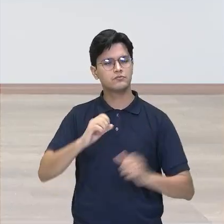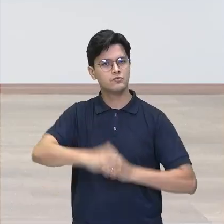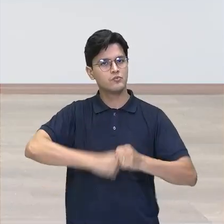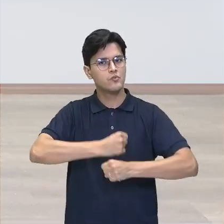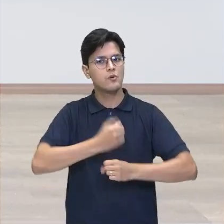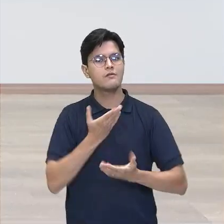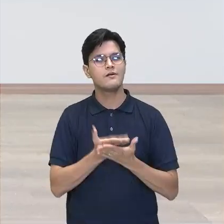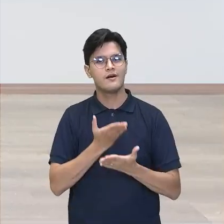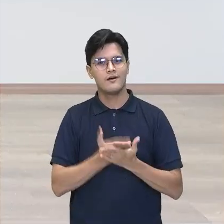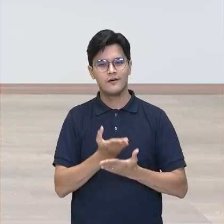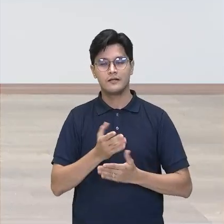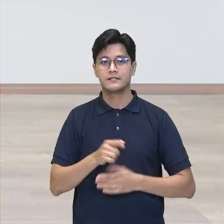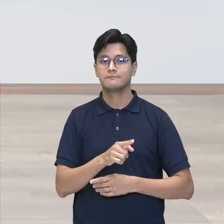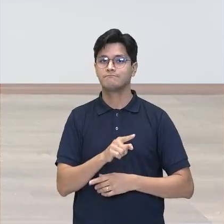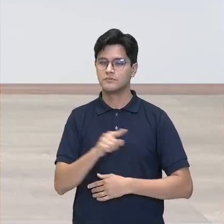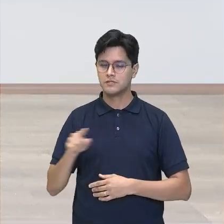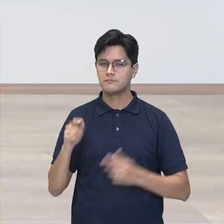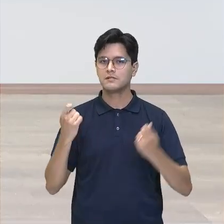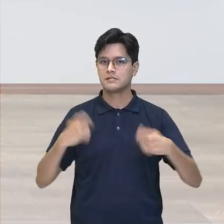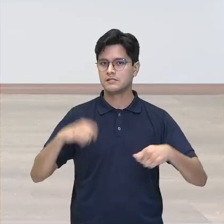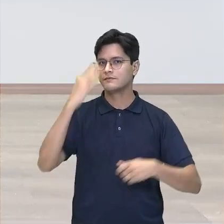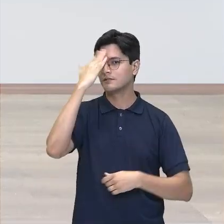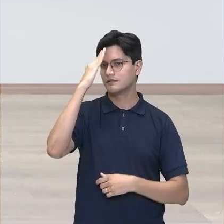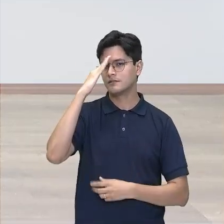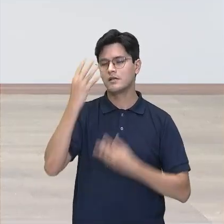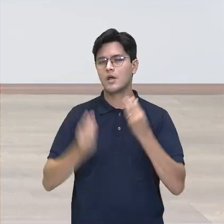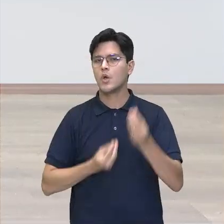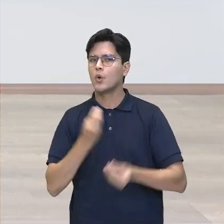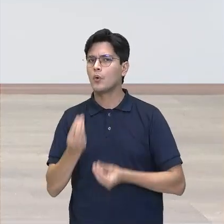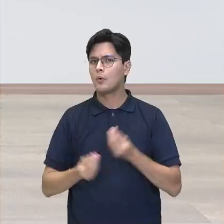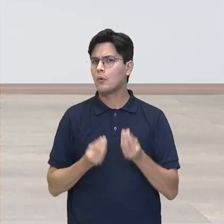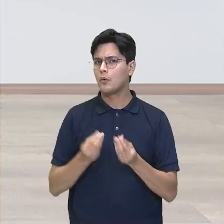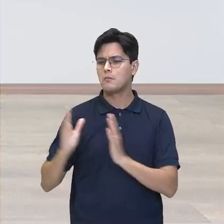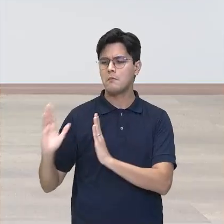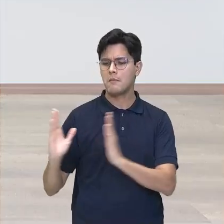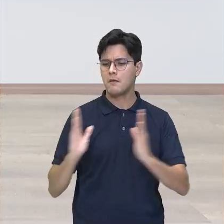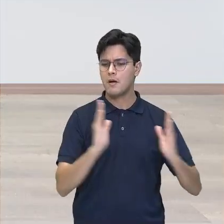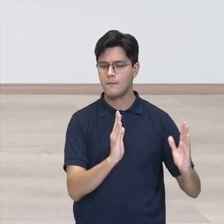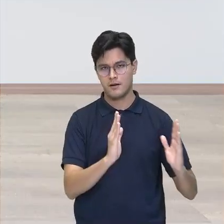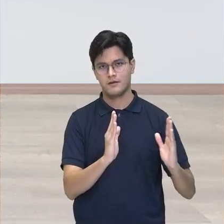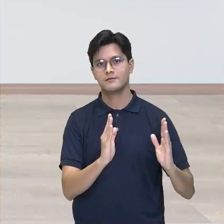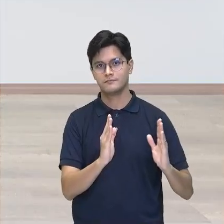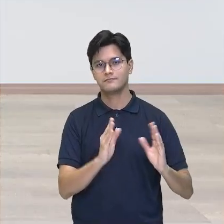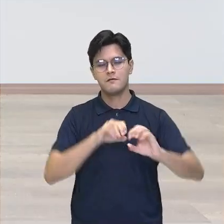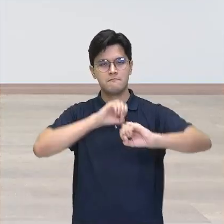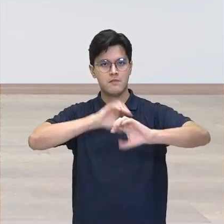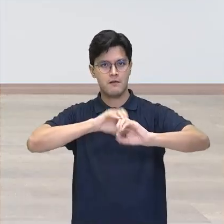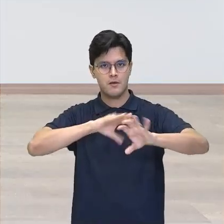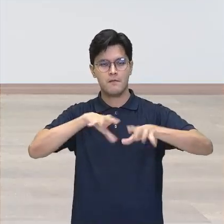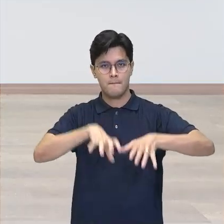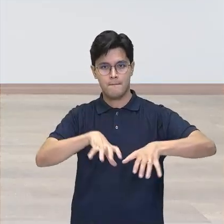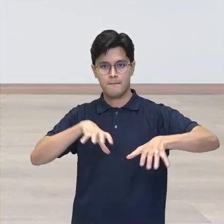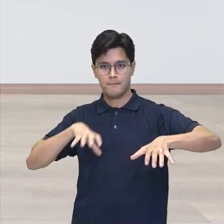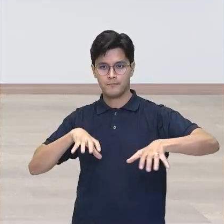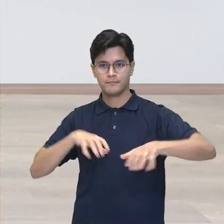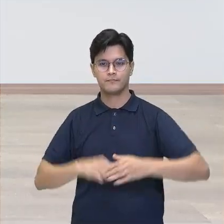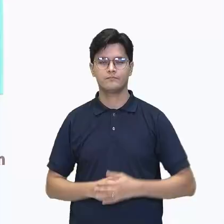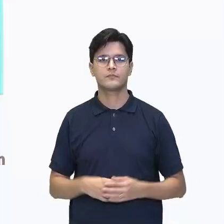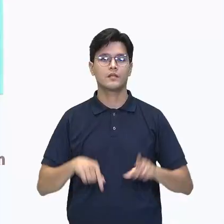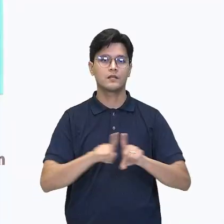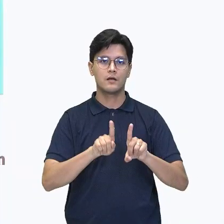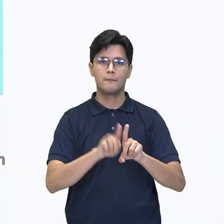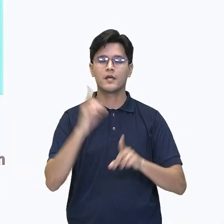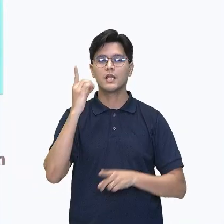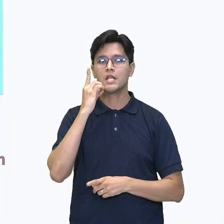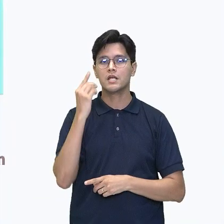entender como funciona o ensino mediado. Importante também só frisar que 12 e 13 a gente também vai